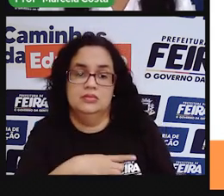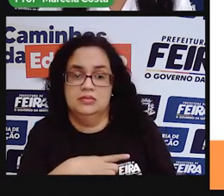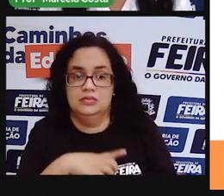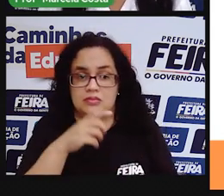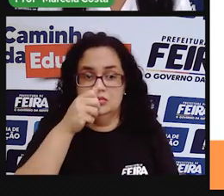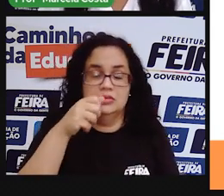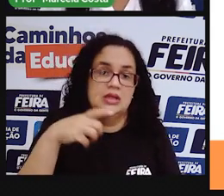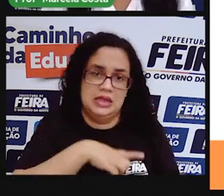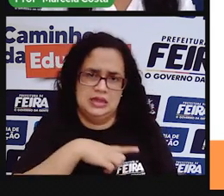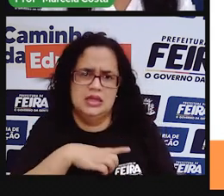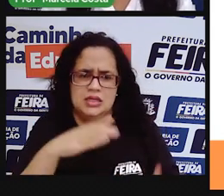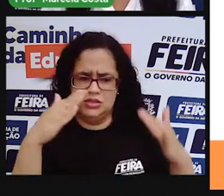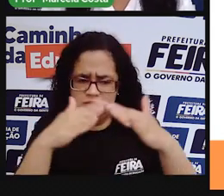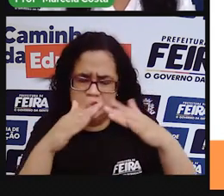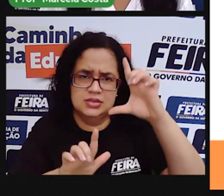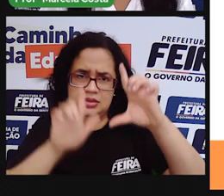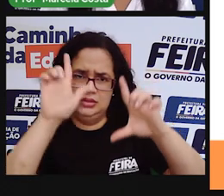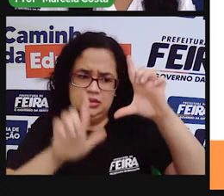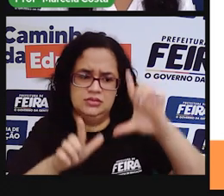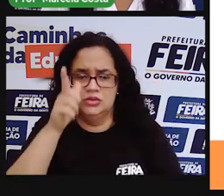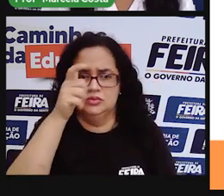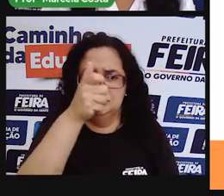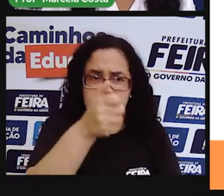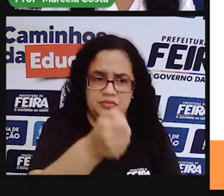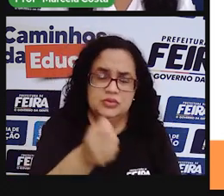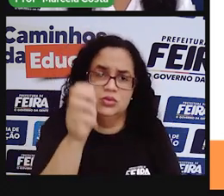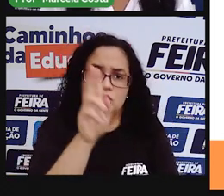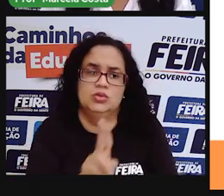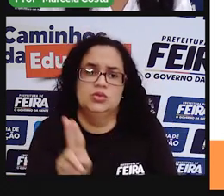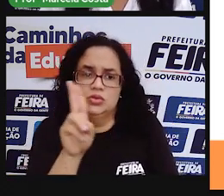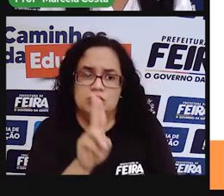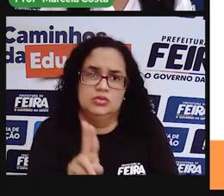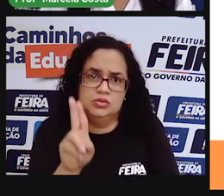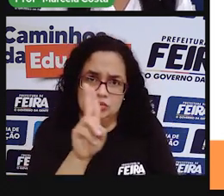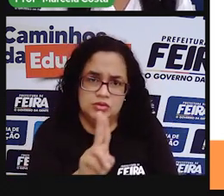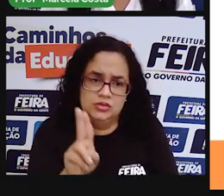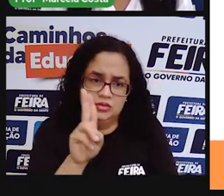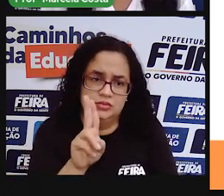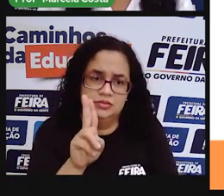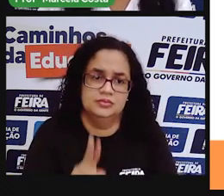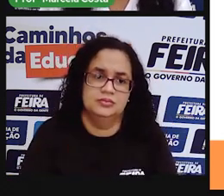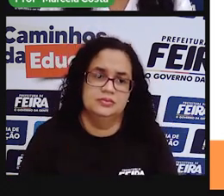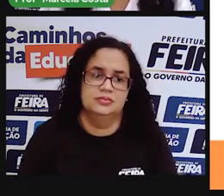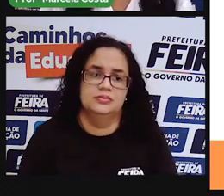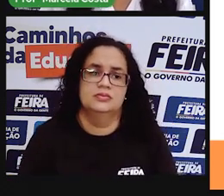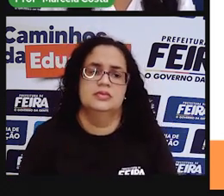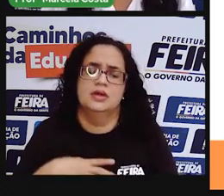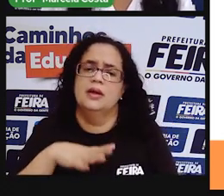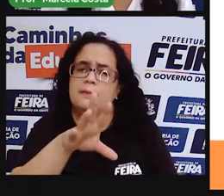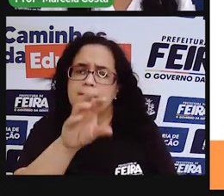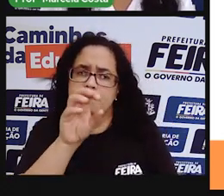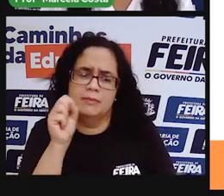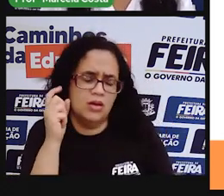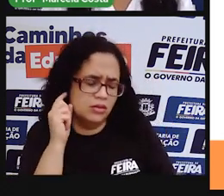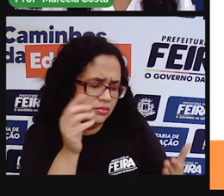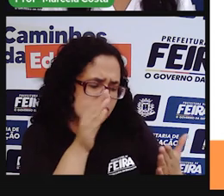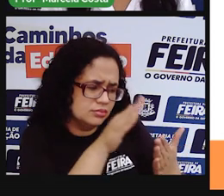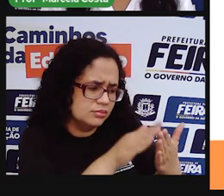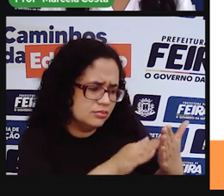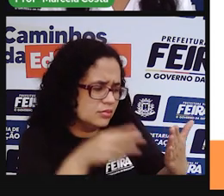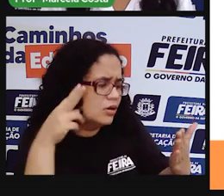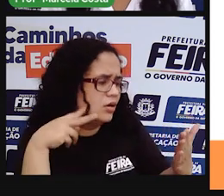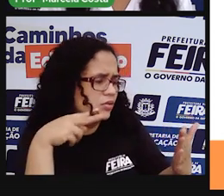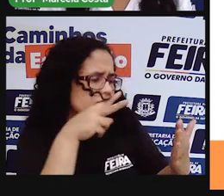tem aí na sua casa, que você usa, né, para ligar a televisão, por exemplo, pega ele, observa